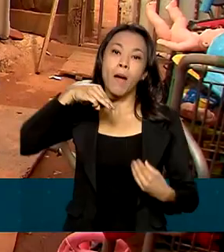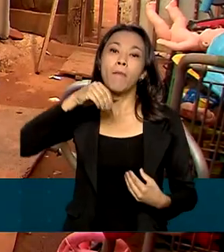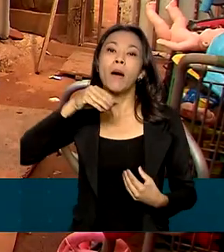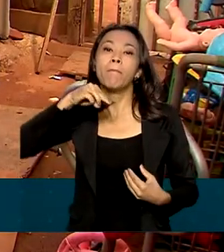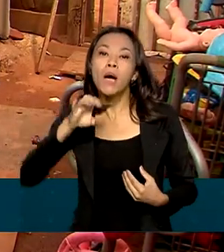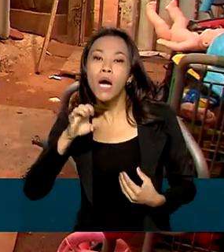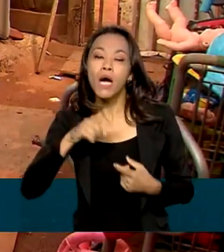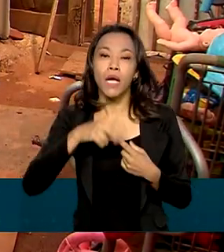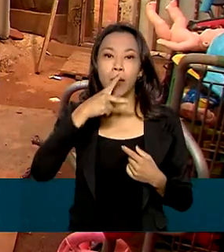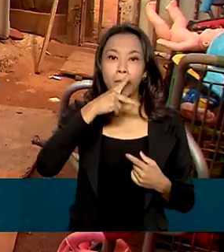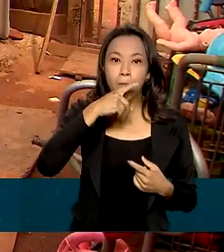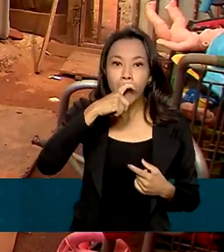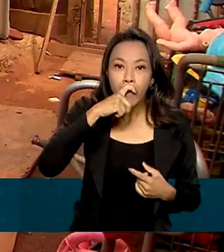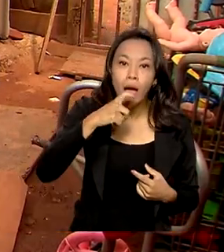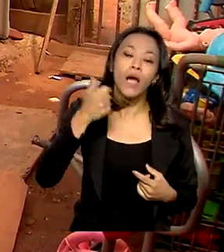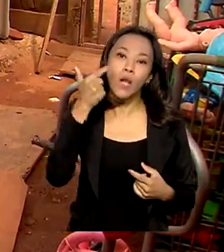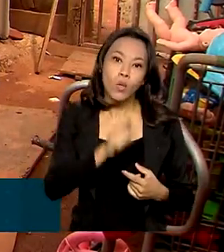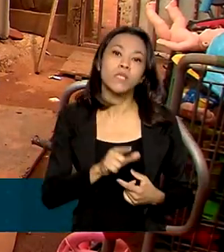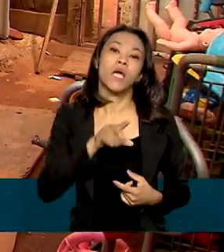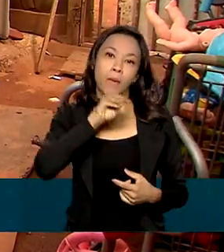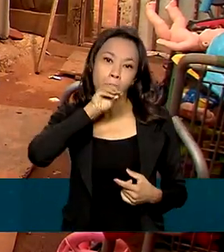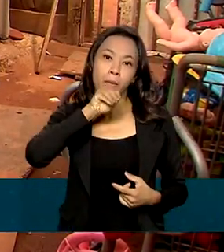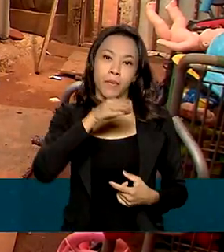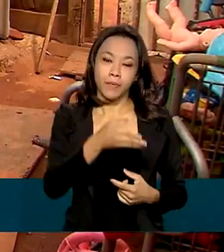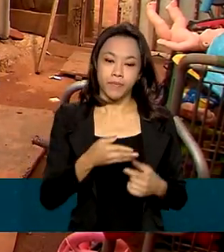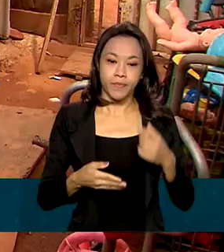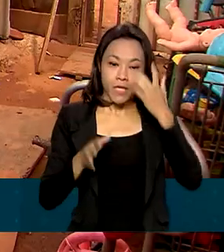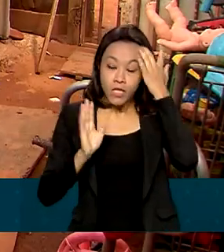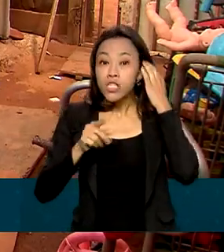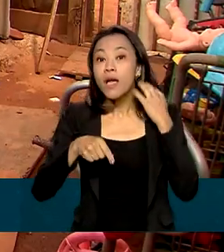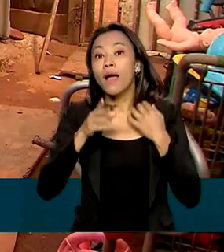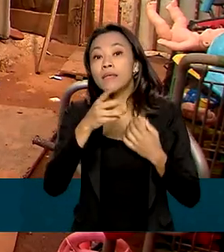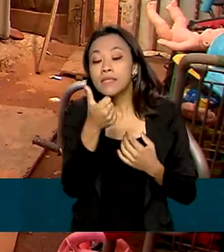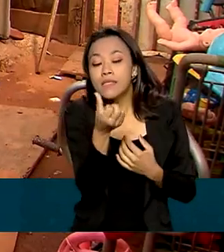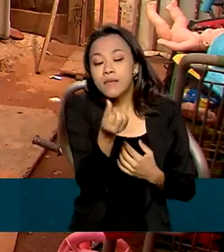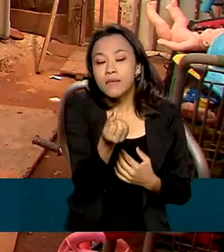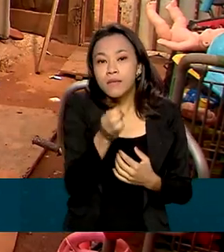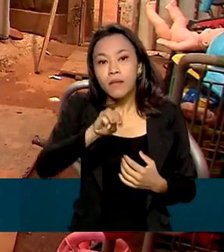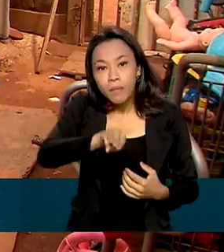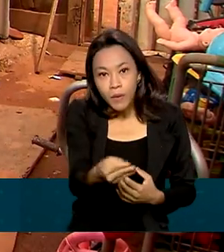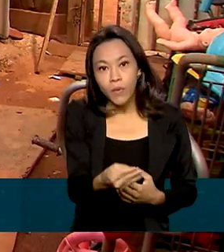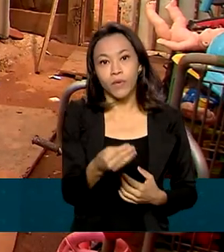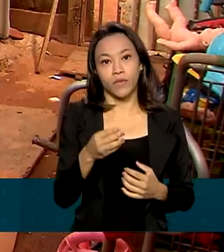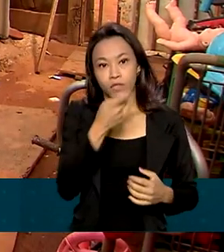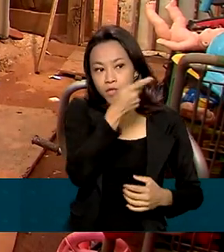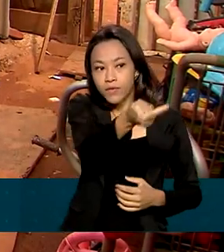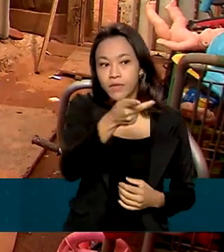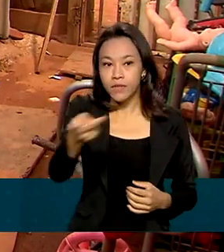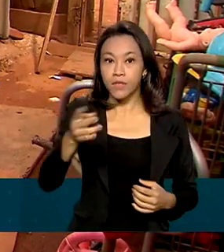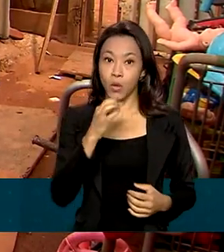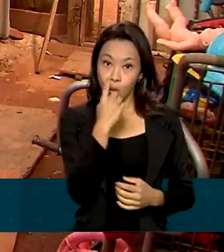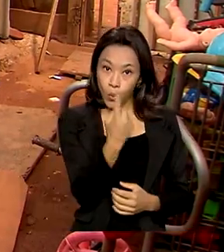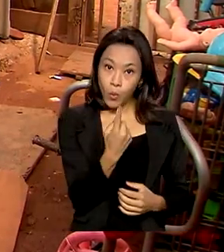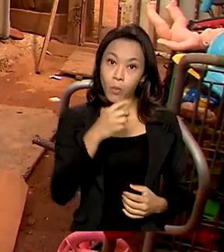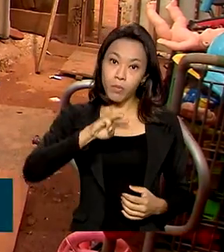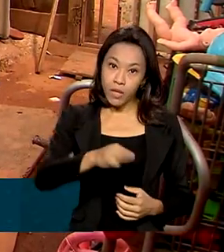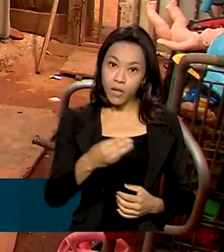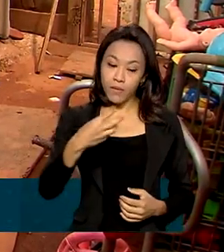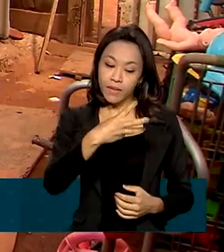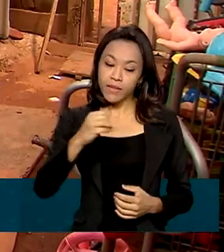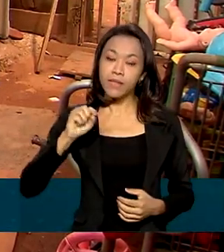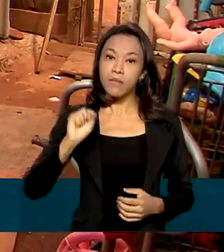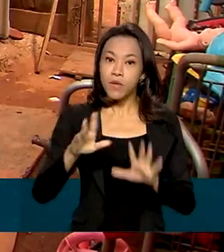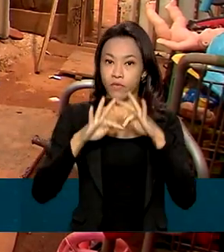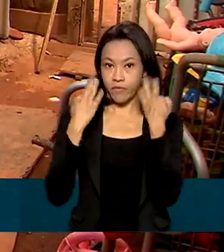papai o programa criança feliz já fez mais de 60 milhões de visitas foram mais de 1 milhão e 330 mil famílias